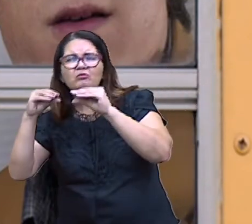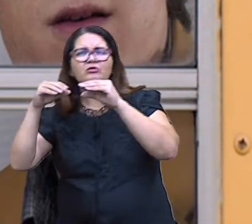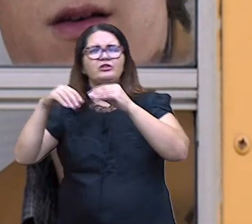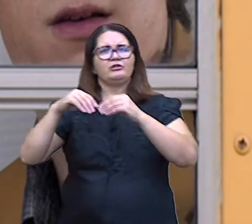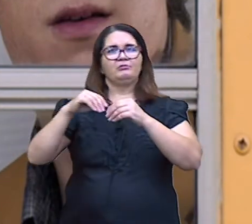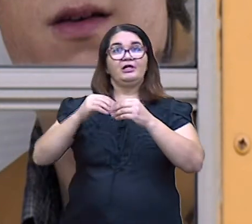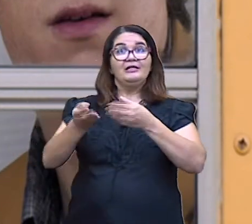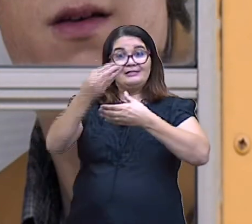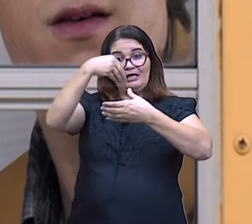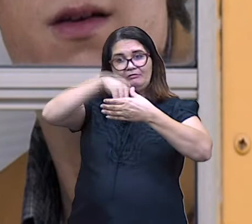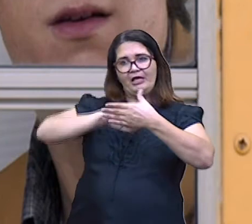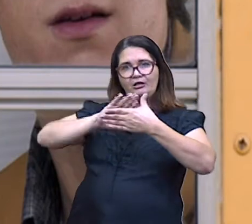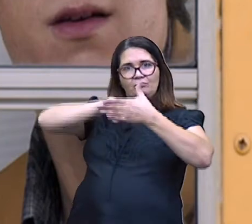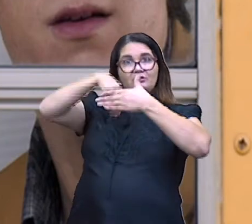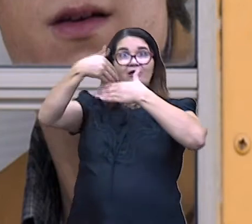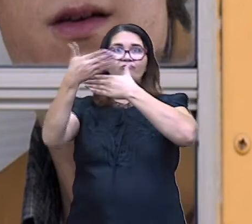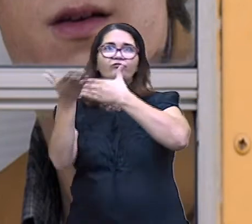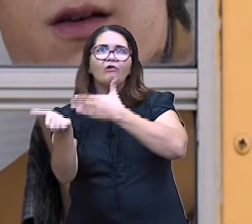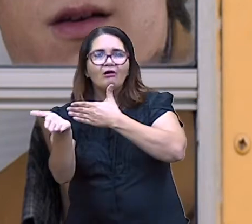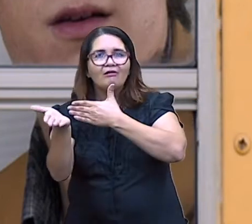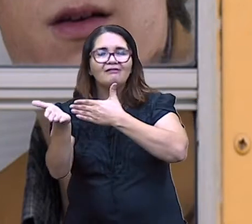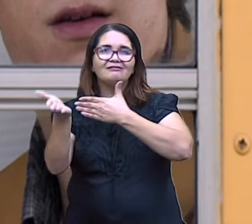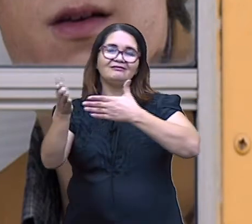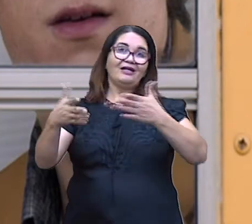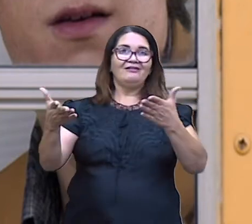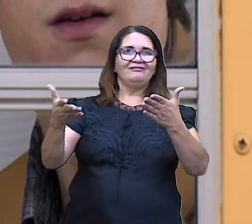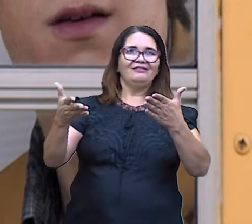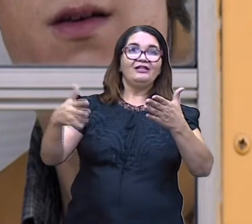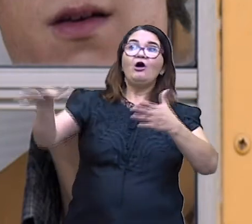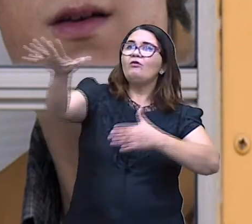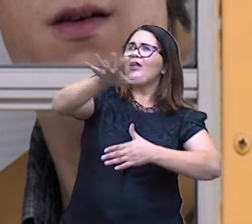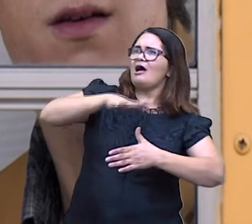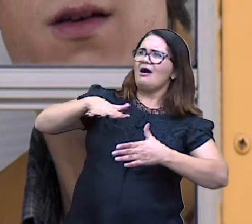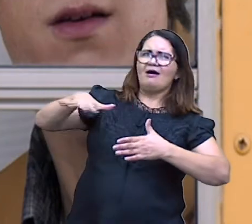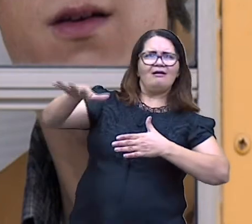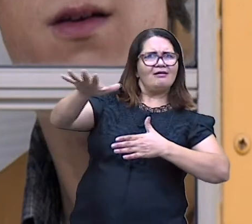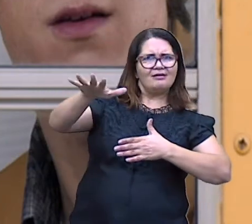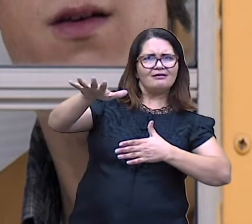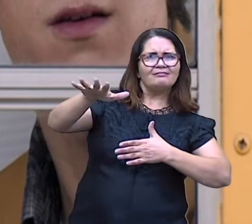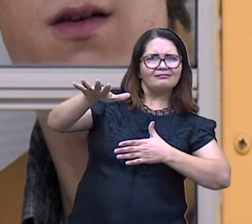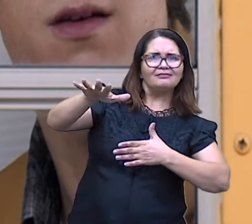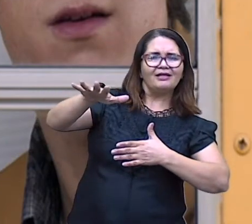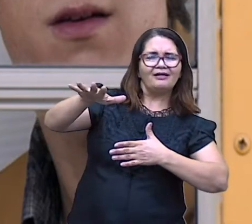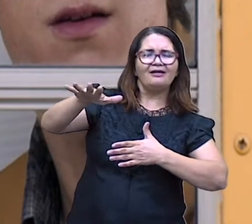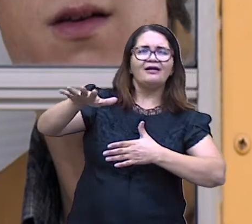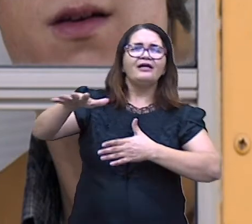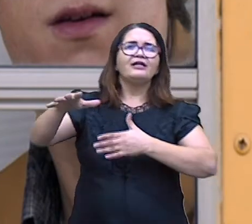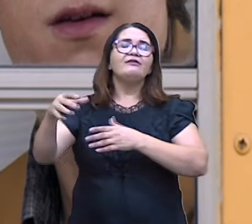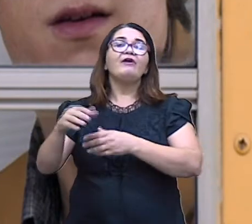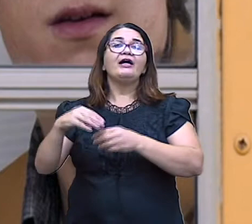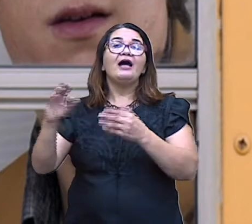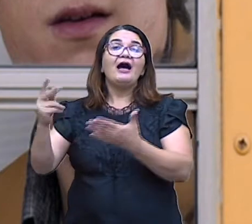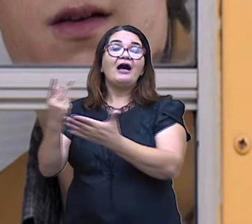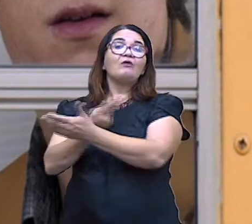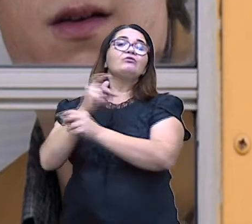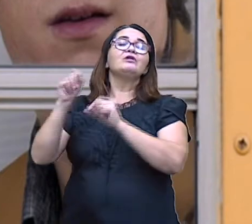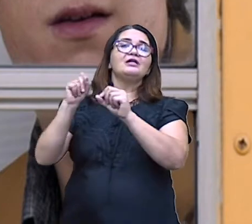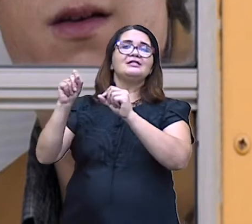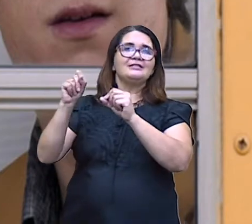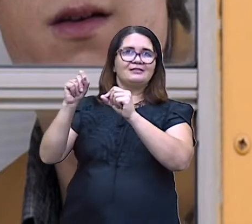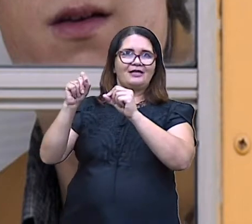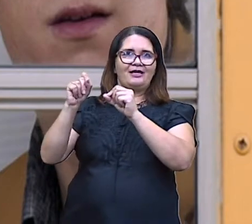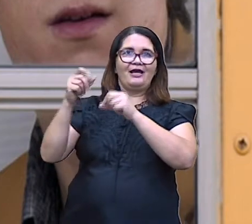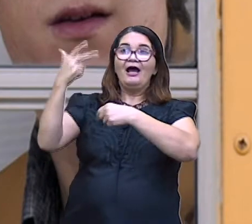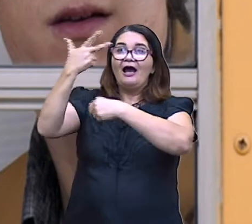qual cenário em que aquela cena vai se passar. Agora, vocês sabiam que temos expressões que indicam se a cena é externa